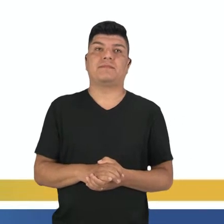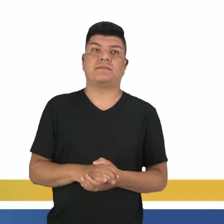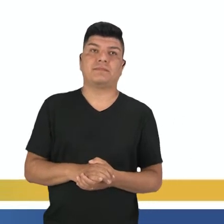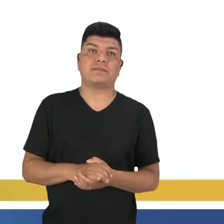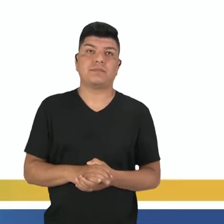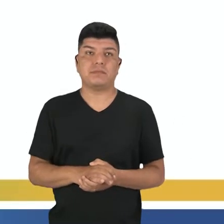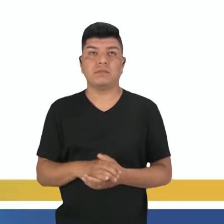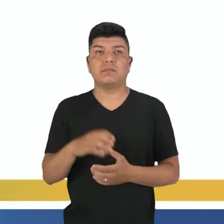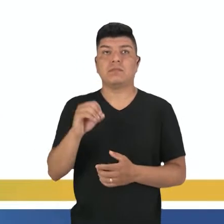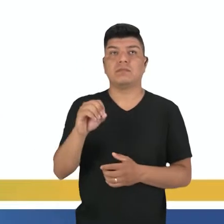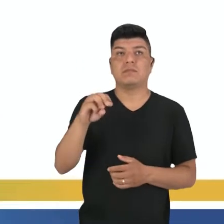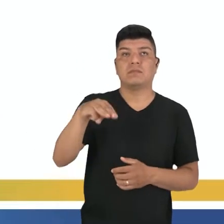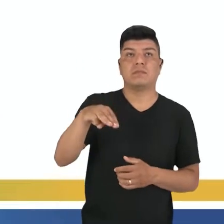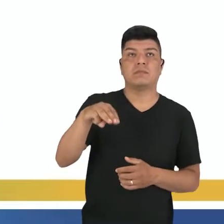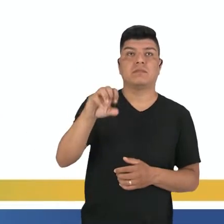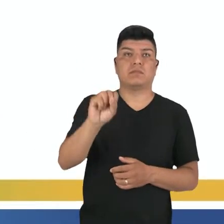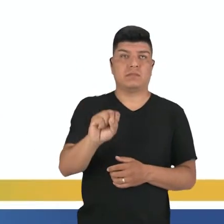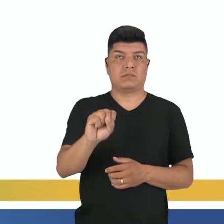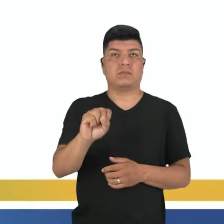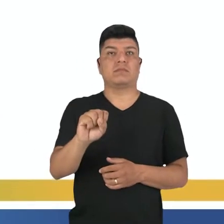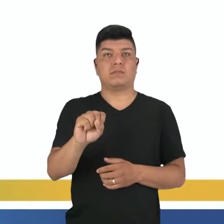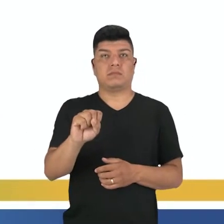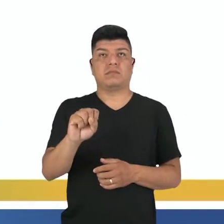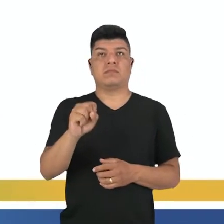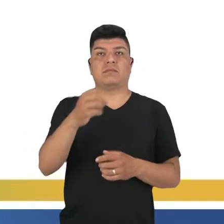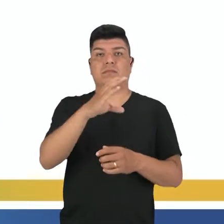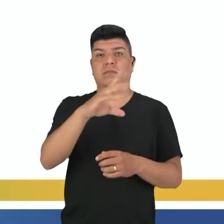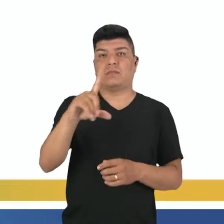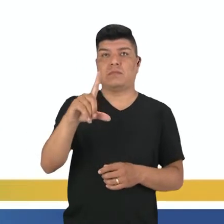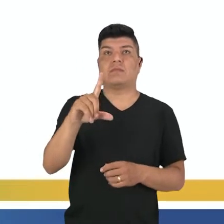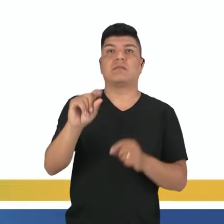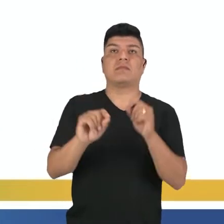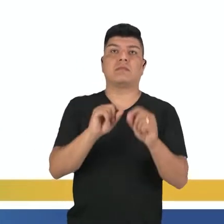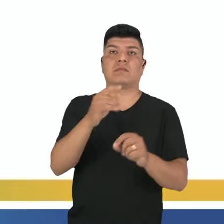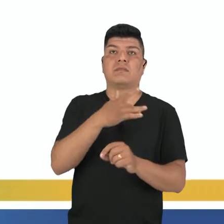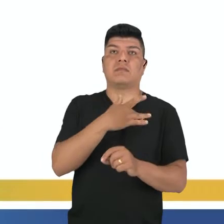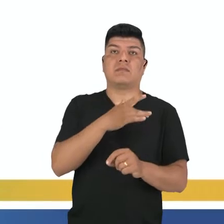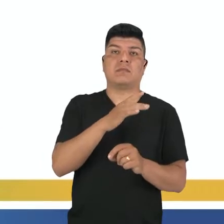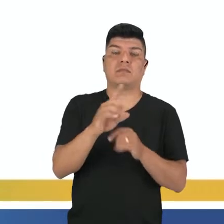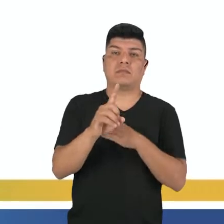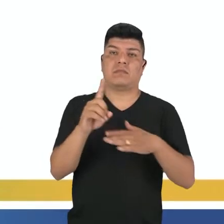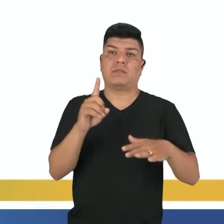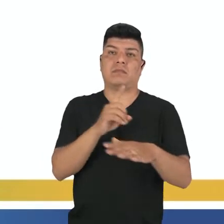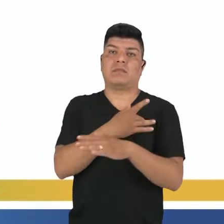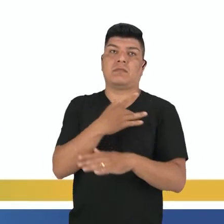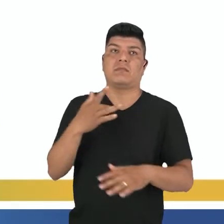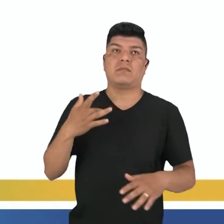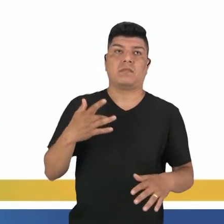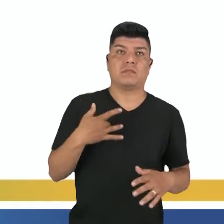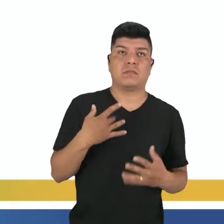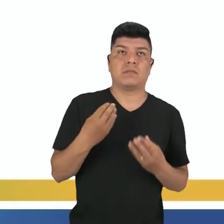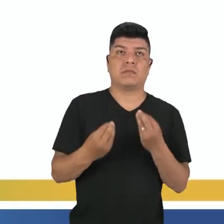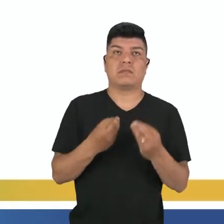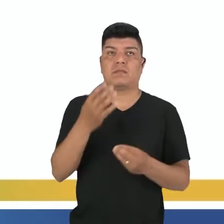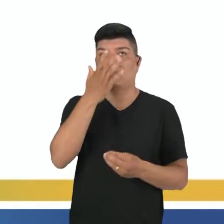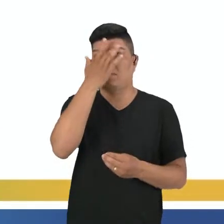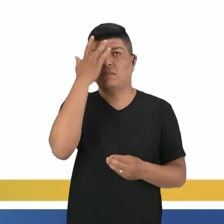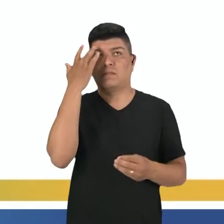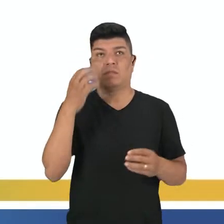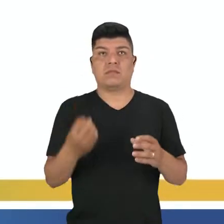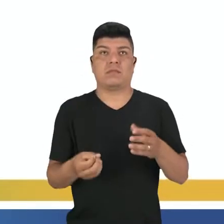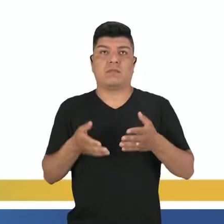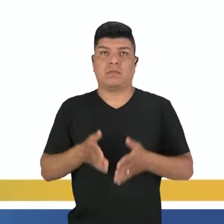a Organização Mundial da Saúde, a OMS, ela classifica os determinantes sociais da saúde como as condições em que as